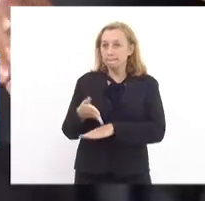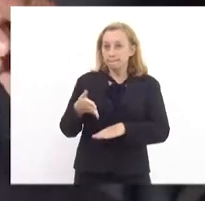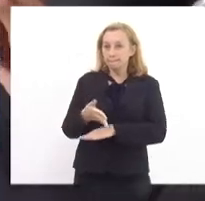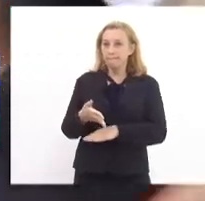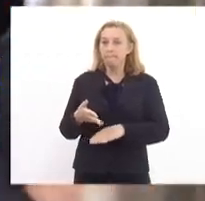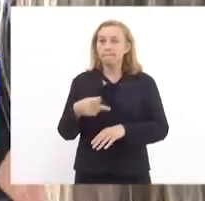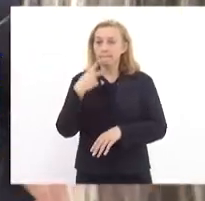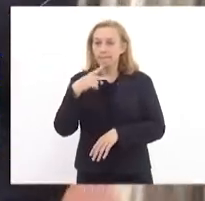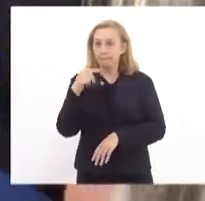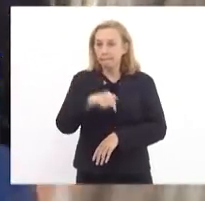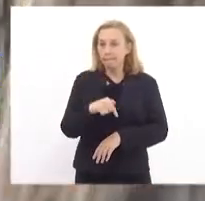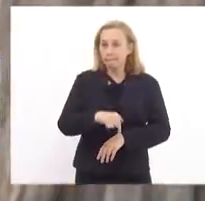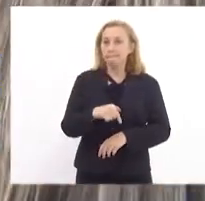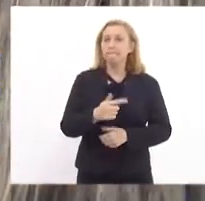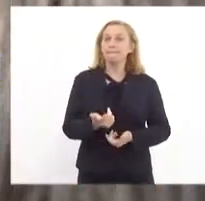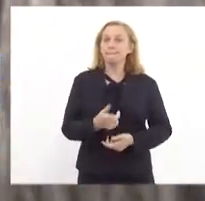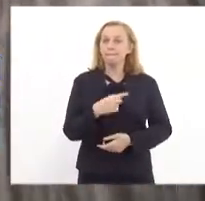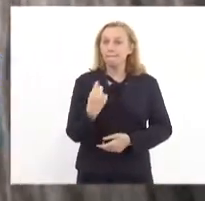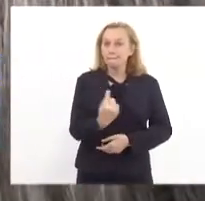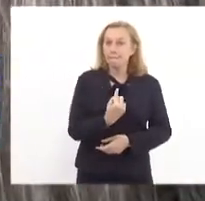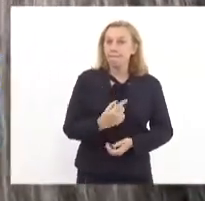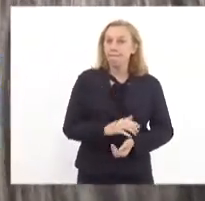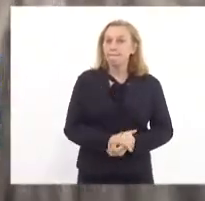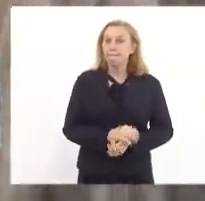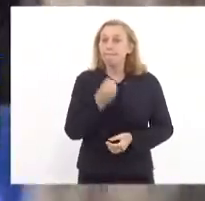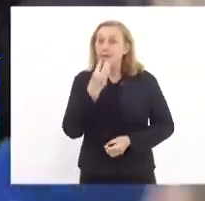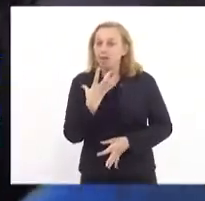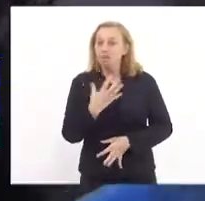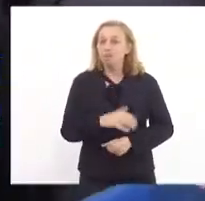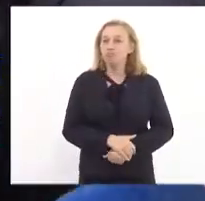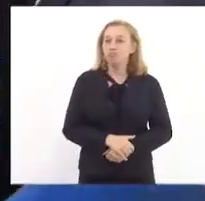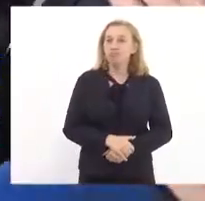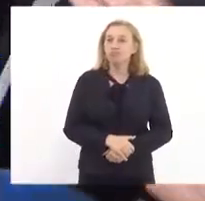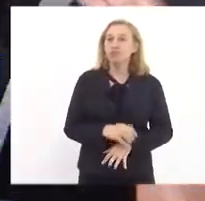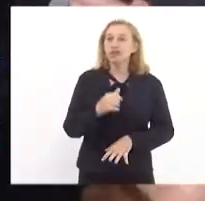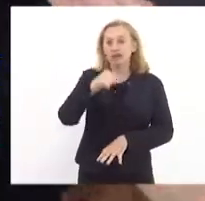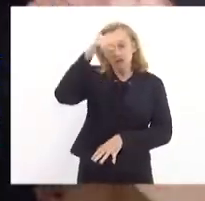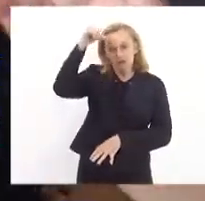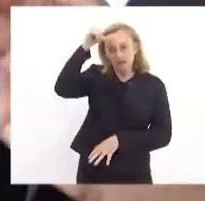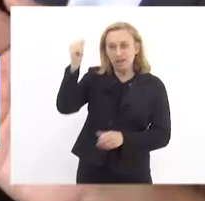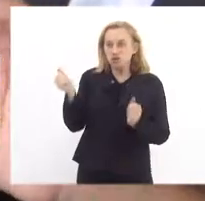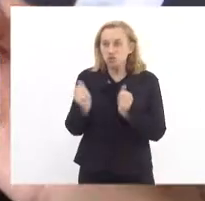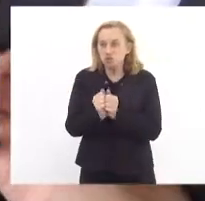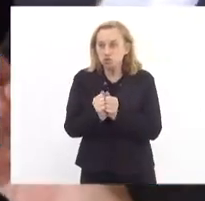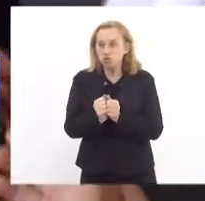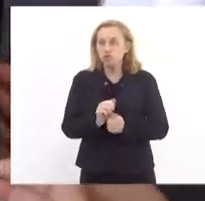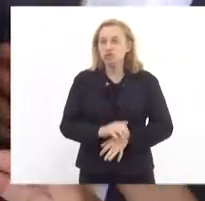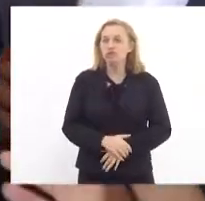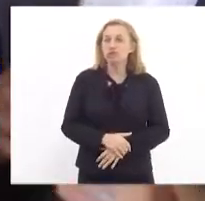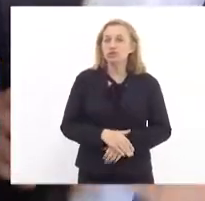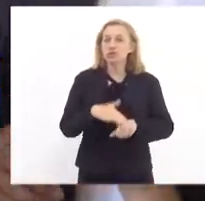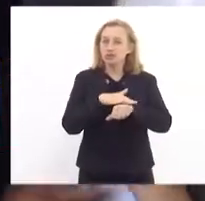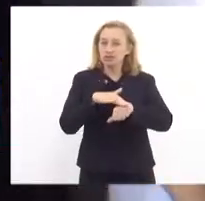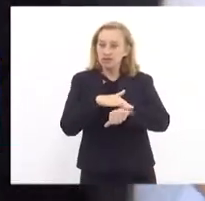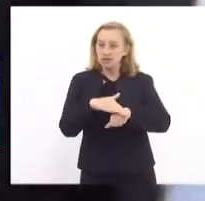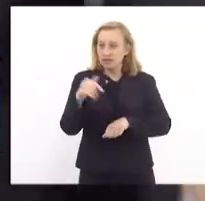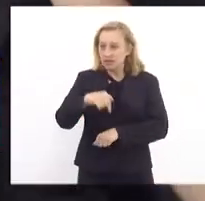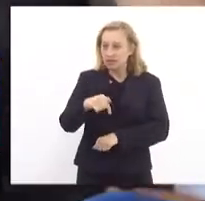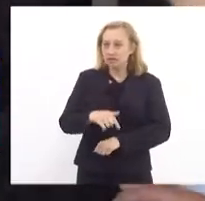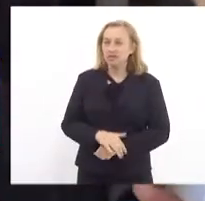vão dar coletiva aqui para a imprensa. Bom, ó, Cláudio Castro juntos. Vai começar a coletiva